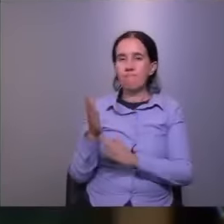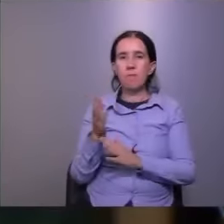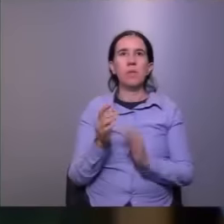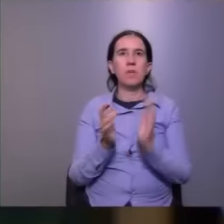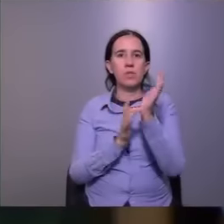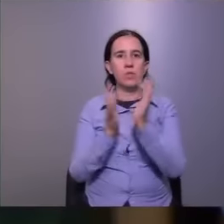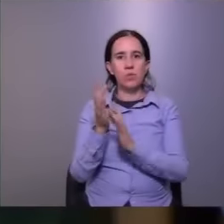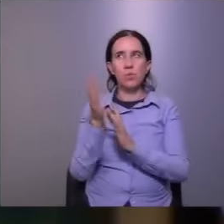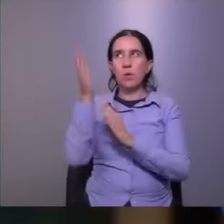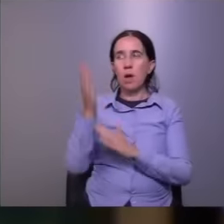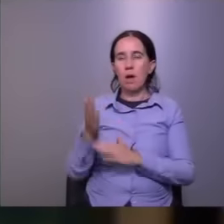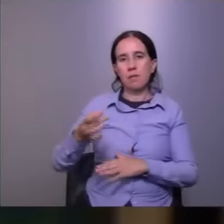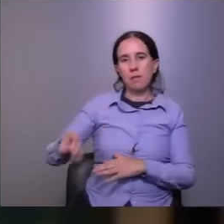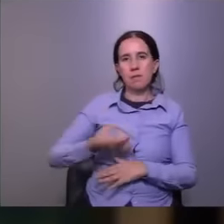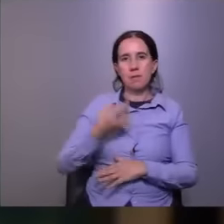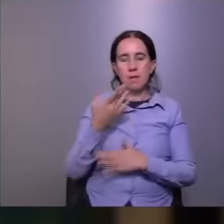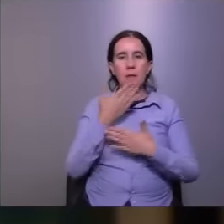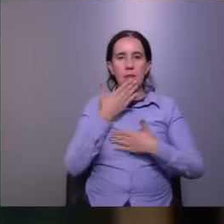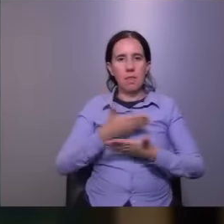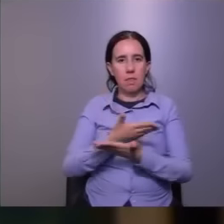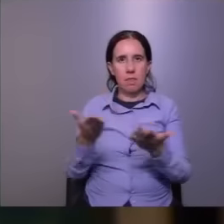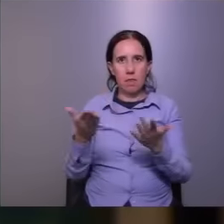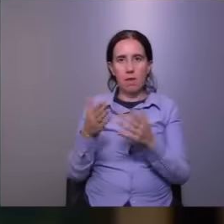Maria, concebida sem pecado.